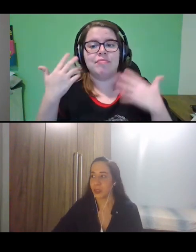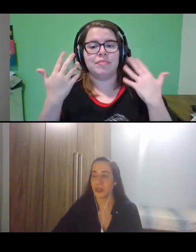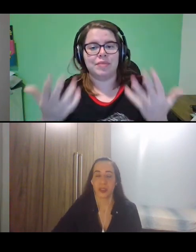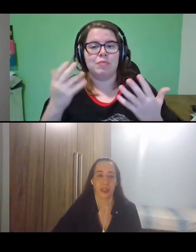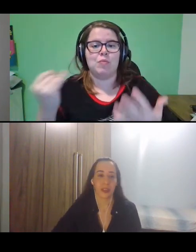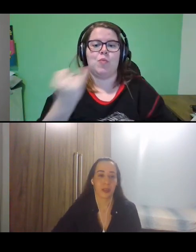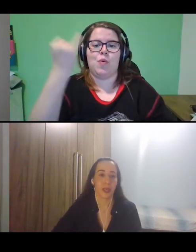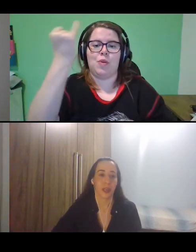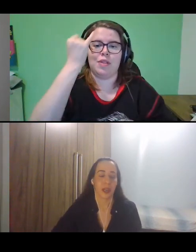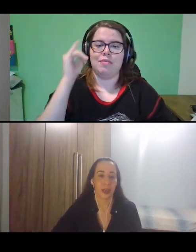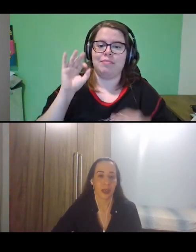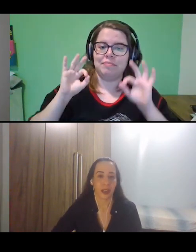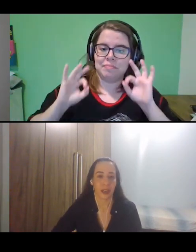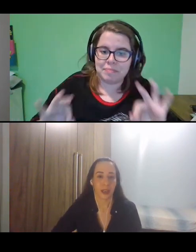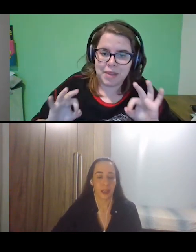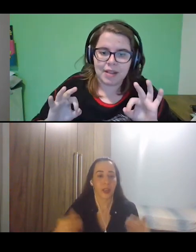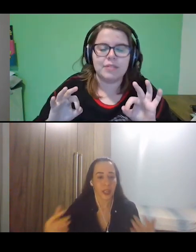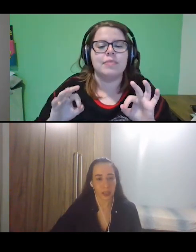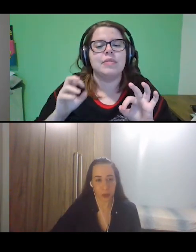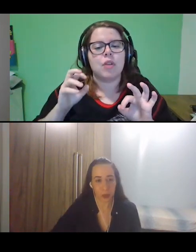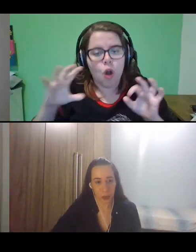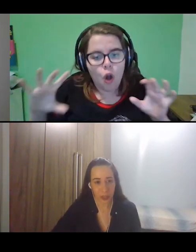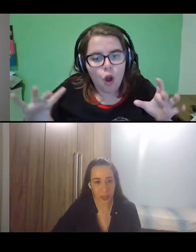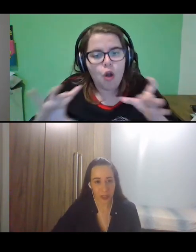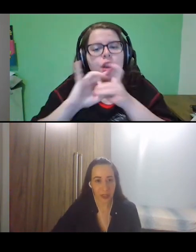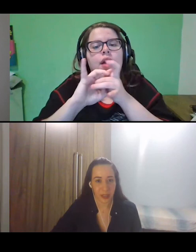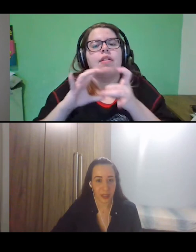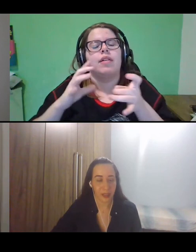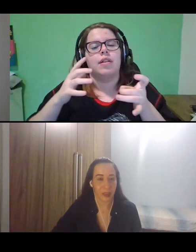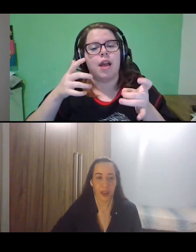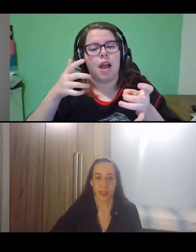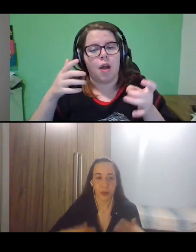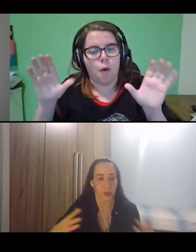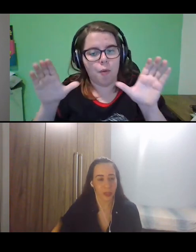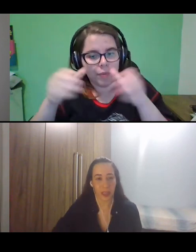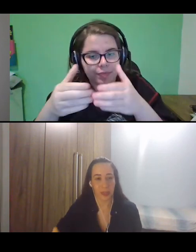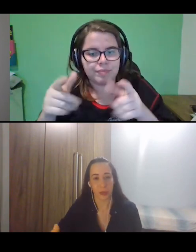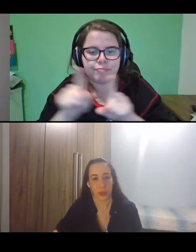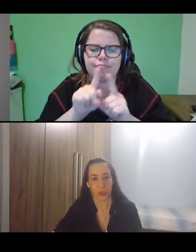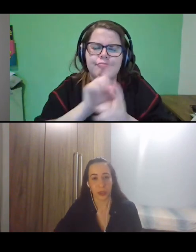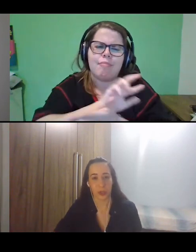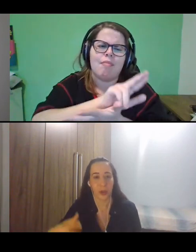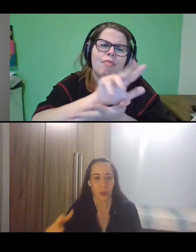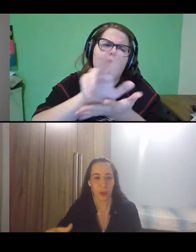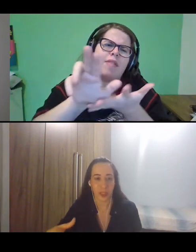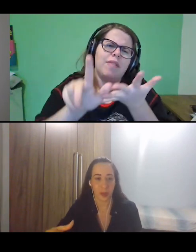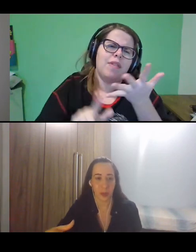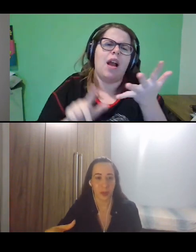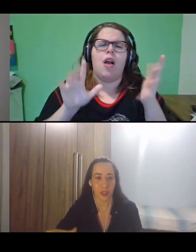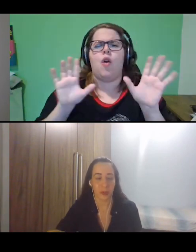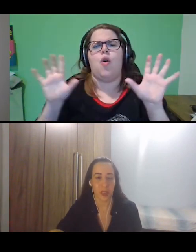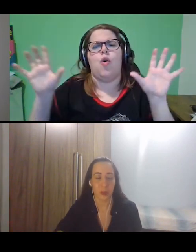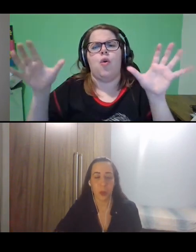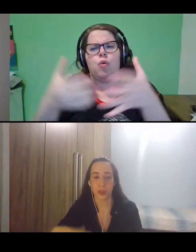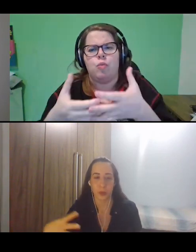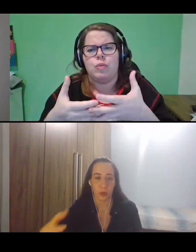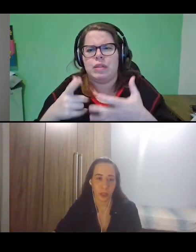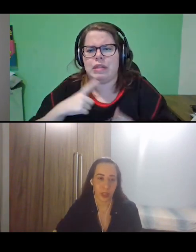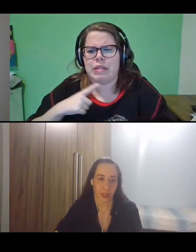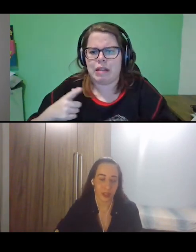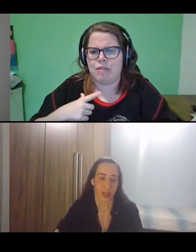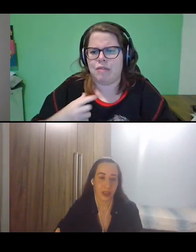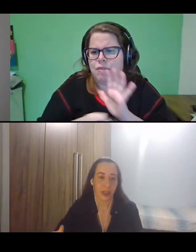é a importância, né? Então, se conectem às comunidades, né? Tem várias comunidades hoje, a gente trouxe algumas aqui para vocês, mas tem